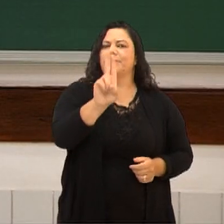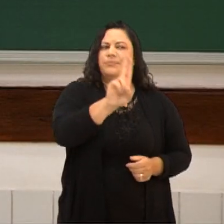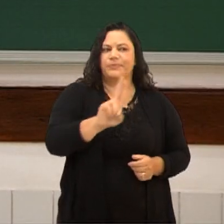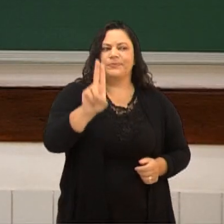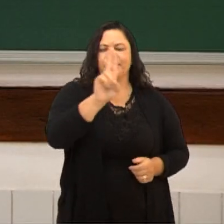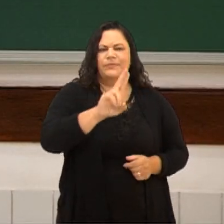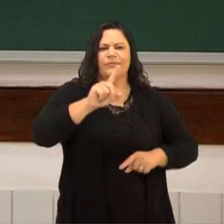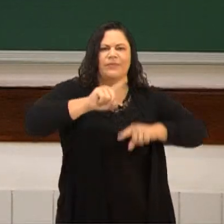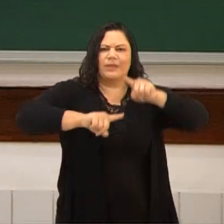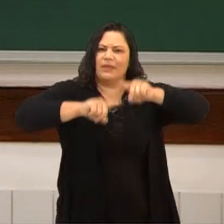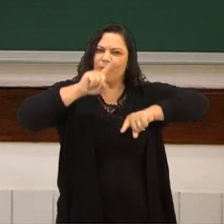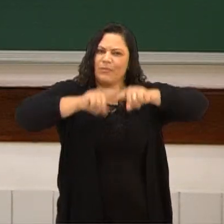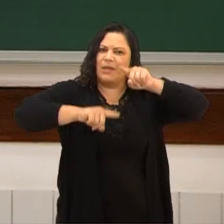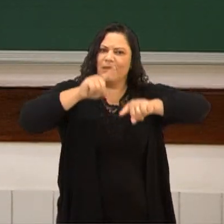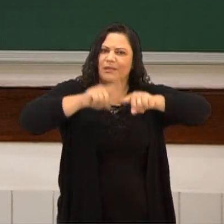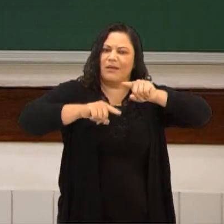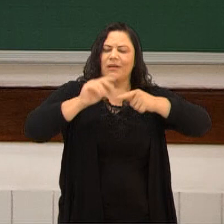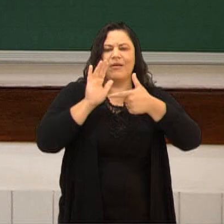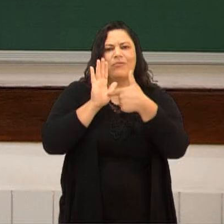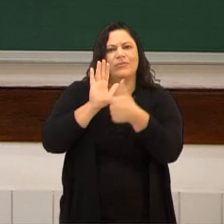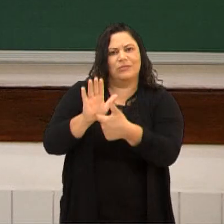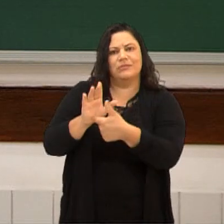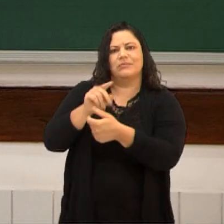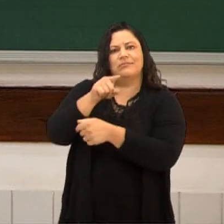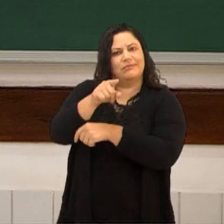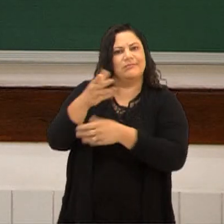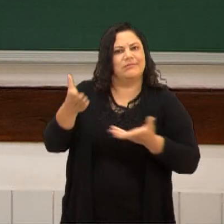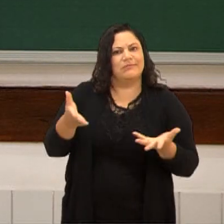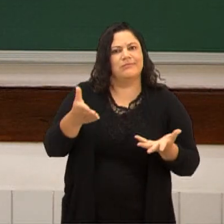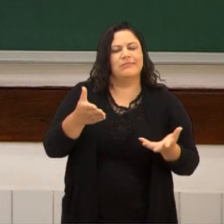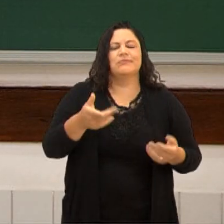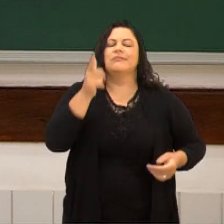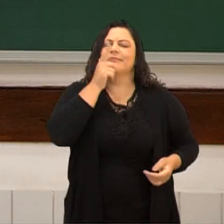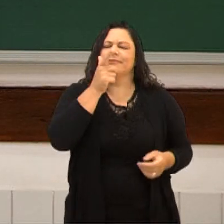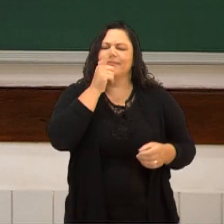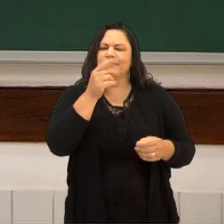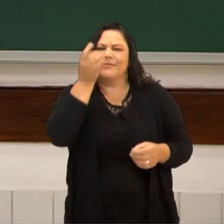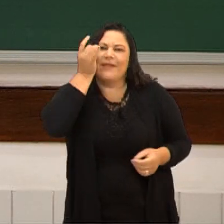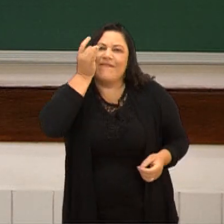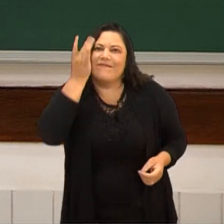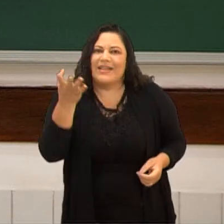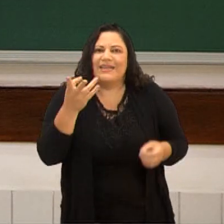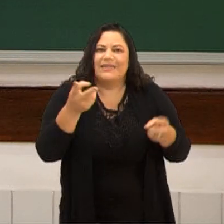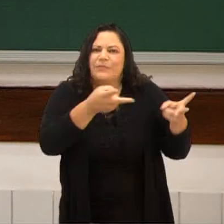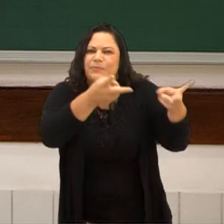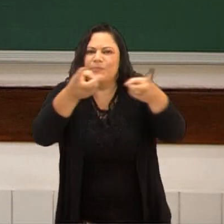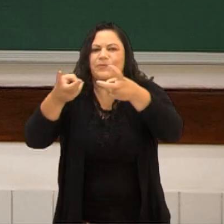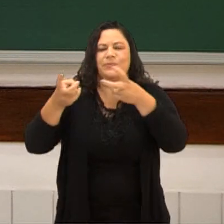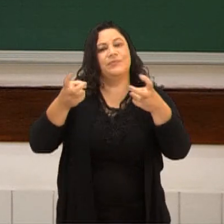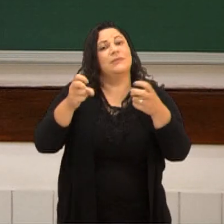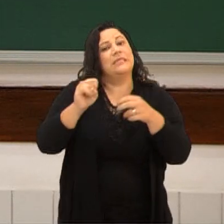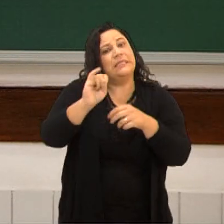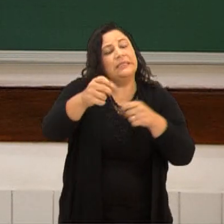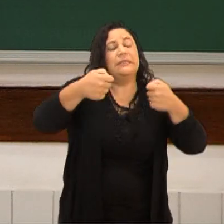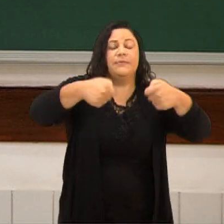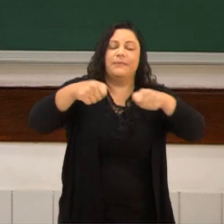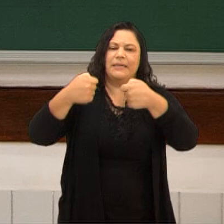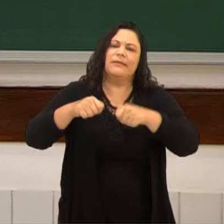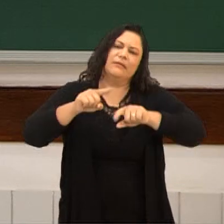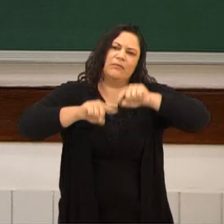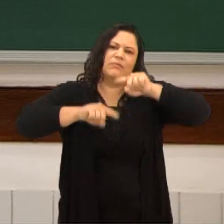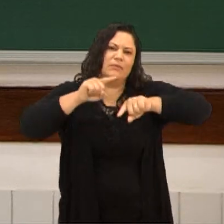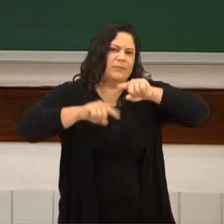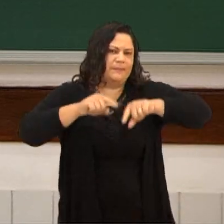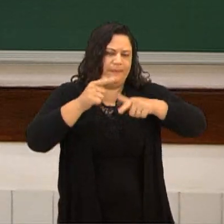materiais das últimas aulas para conseguir identificar. Por mais que fique fácil de vocês identificarem visualmente, se precisarem do auxílio do material, não tem problema